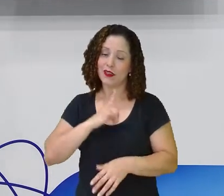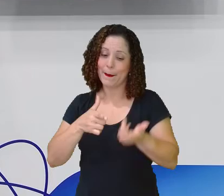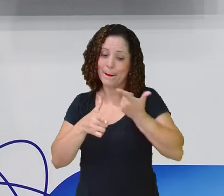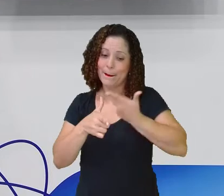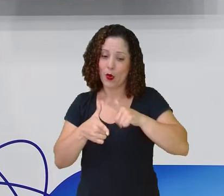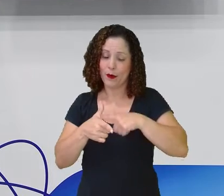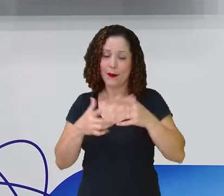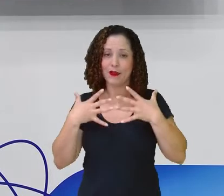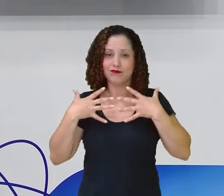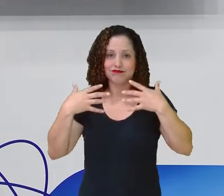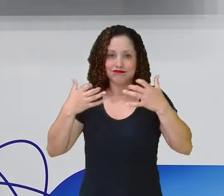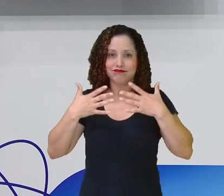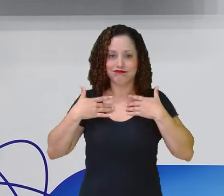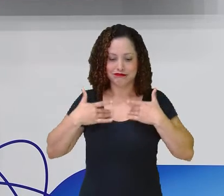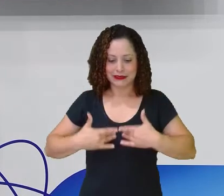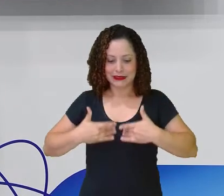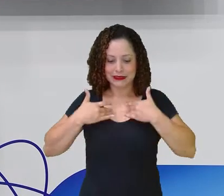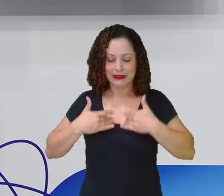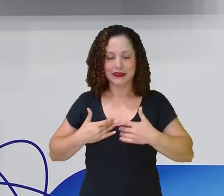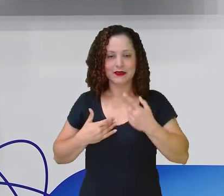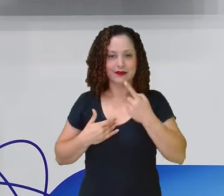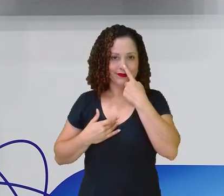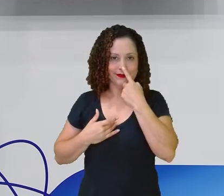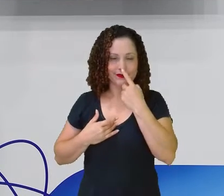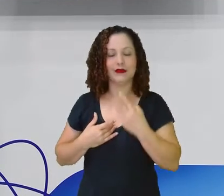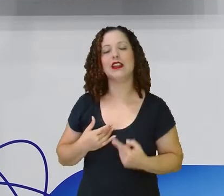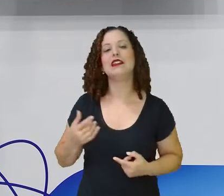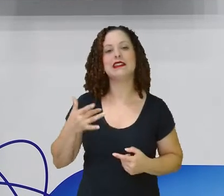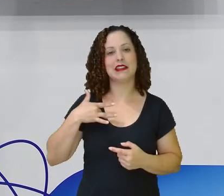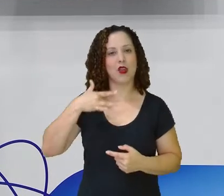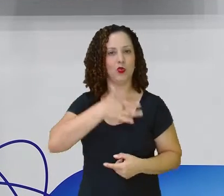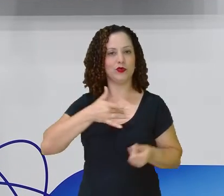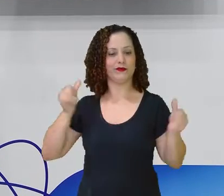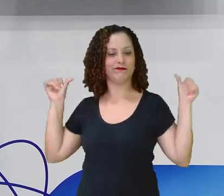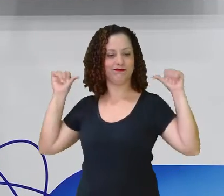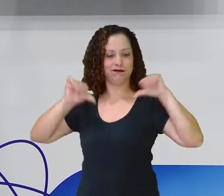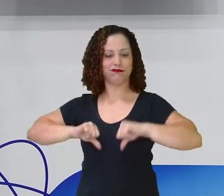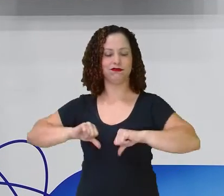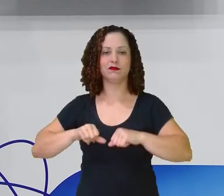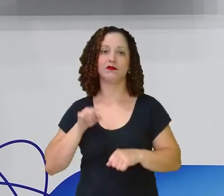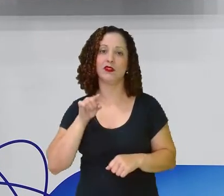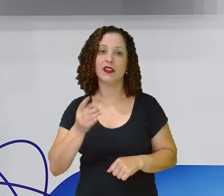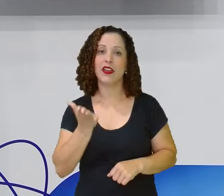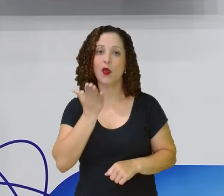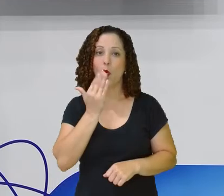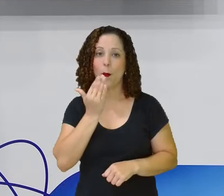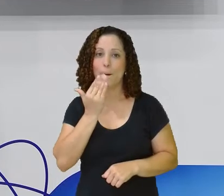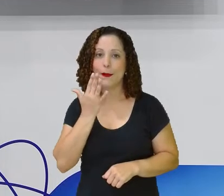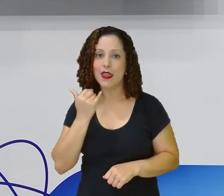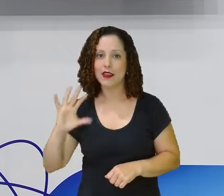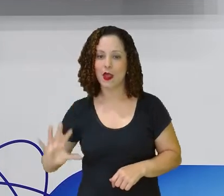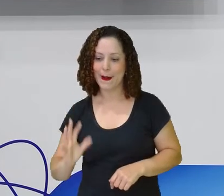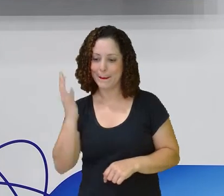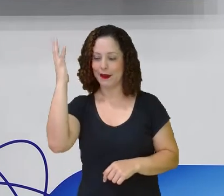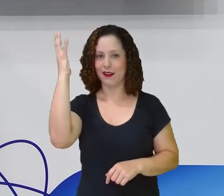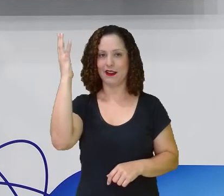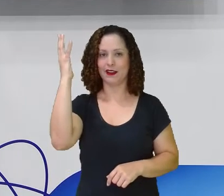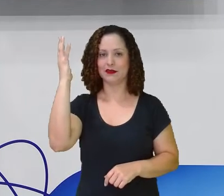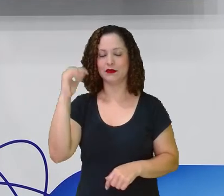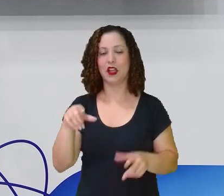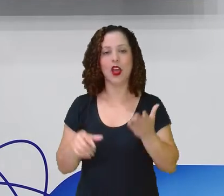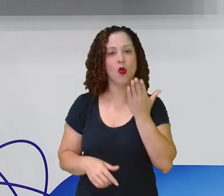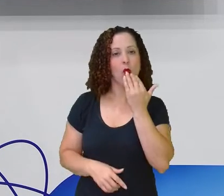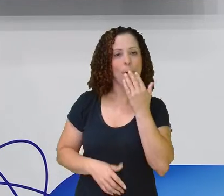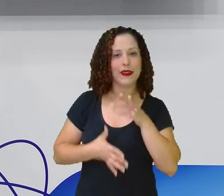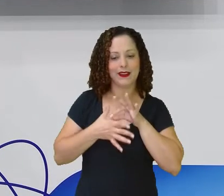problemas respiratórios. Se você vai adquirir ali, vai comer alguma planta, algum animal,